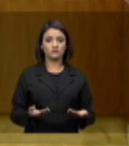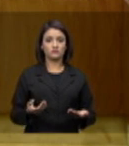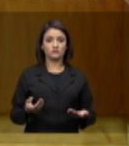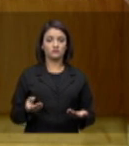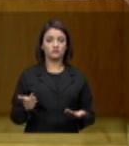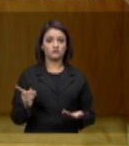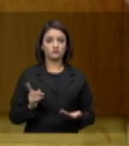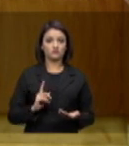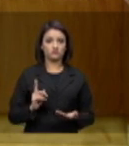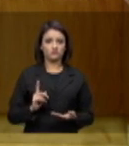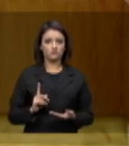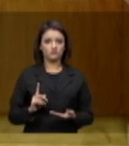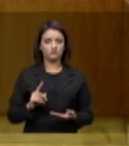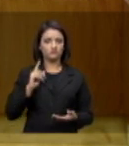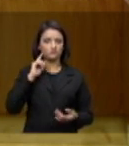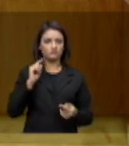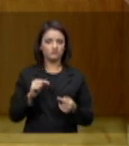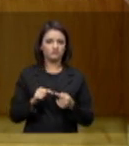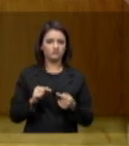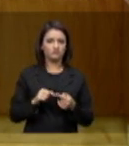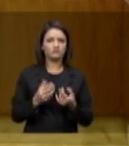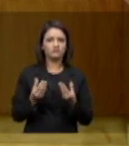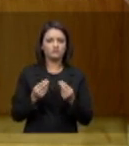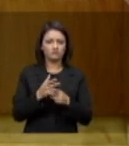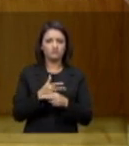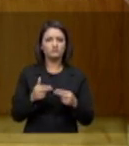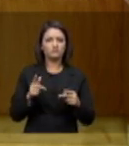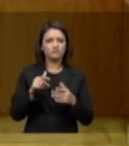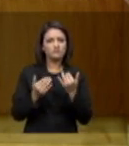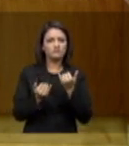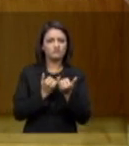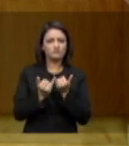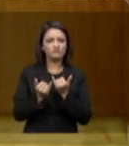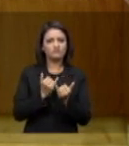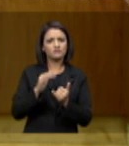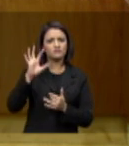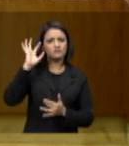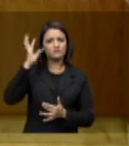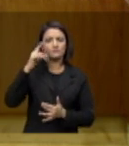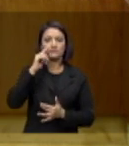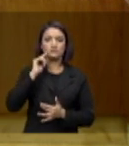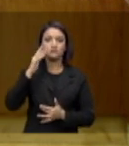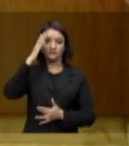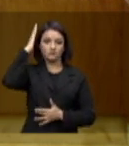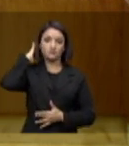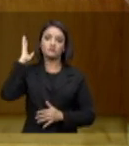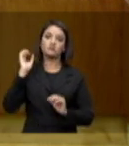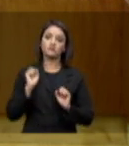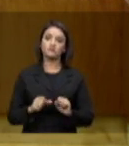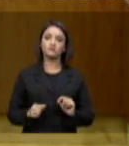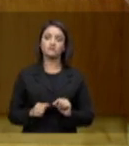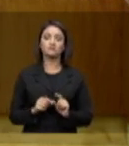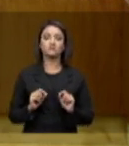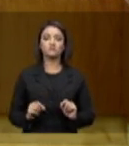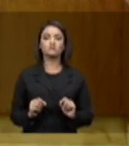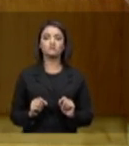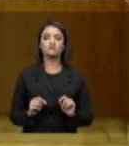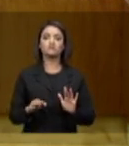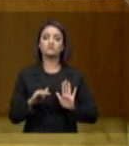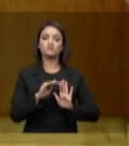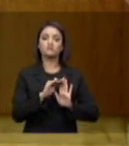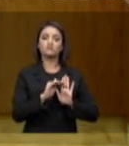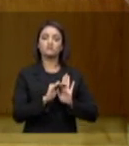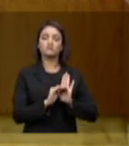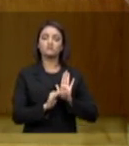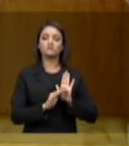muitos muito do que tem similiar na decisão do ministro marco aurélio pode levar a leitura de que as recomendações